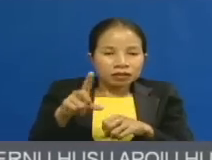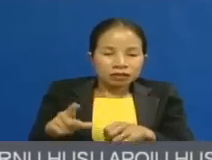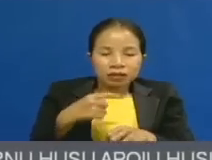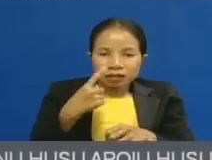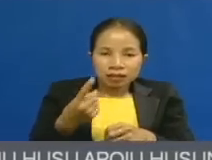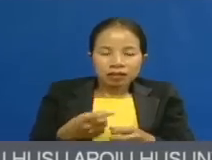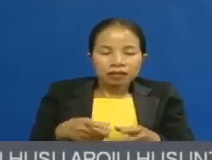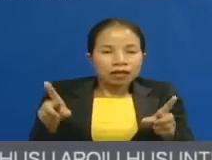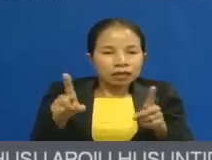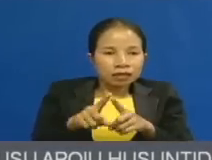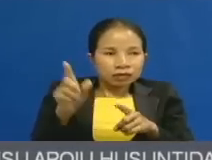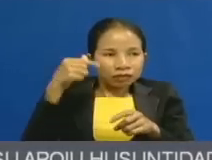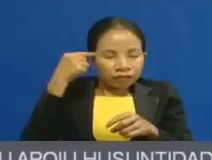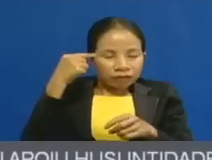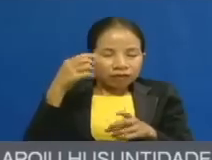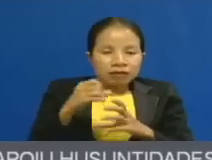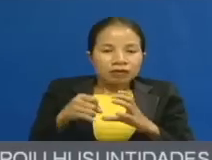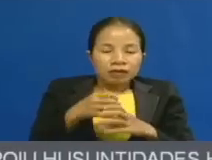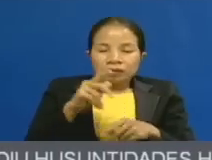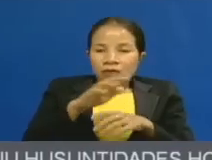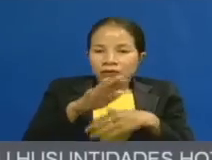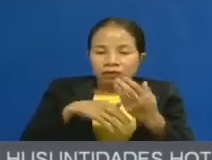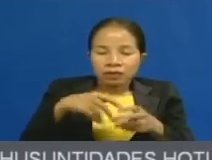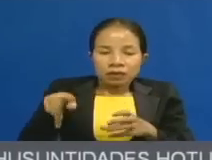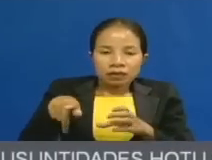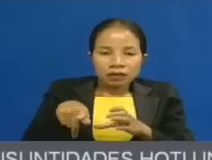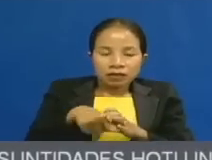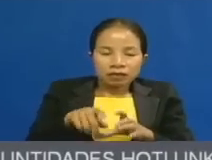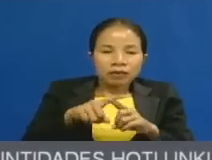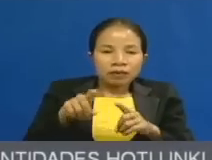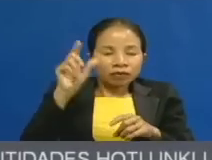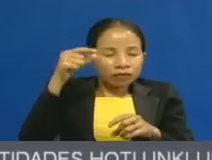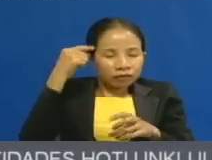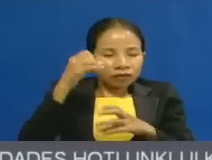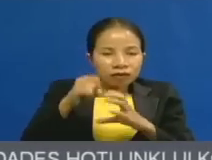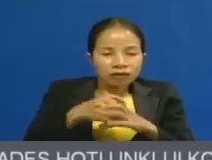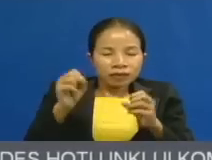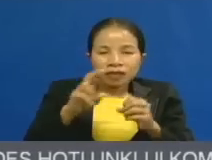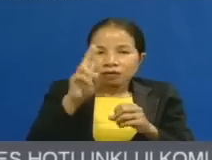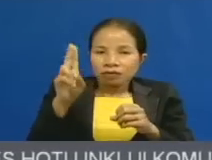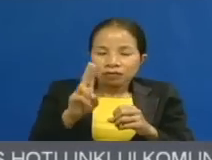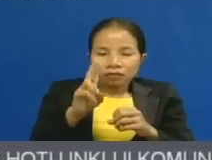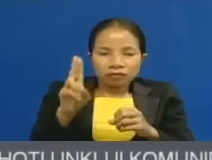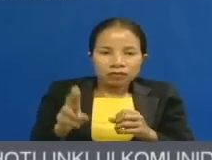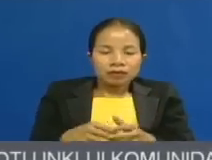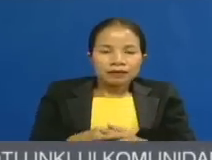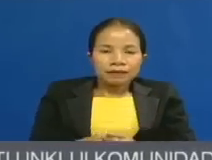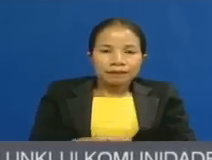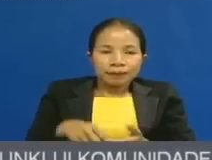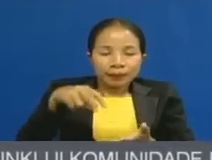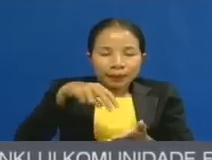Angata, nem mas a tonesa ho governo inclusão, é mo tudo também laran. Mas be governo inclusão ne só bele utiliza, só bele ita só bele